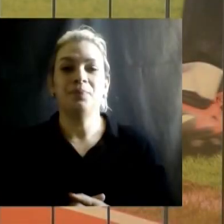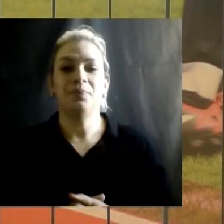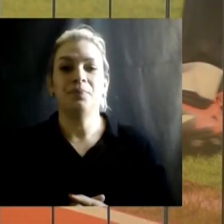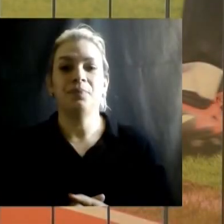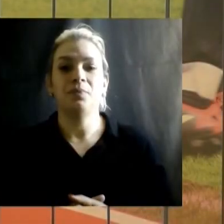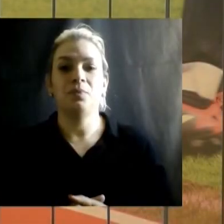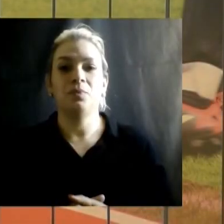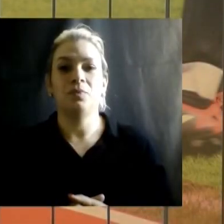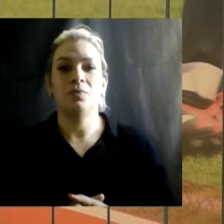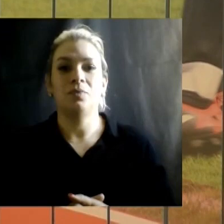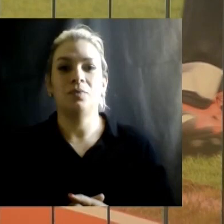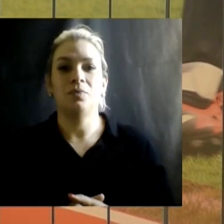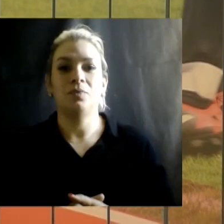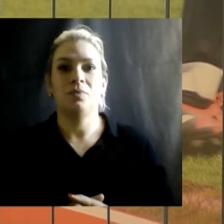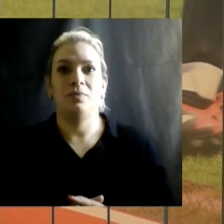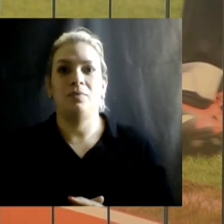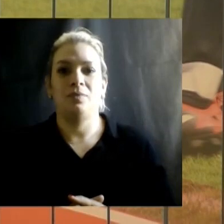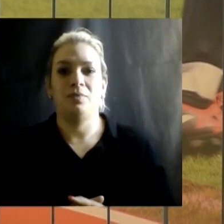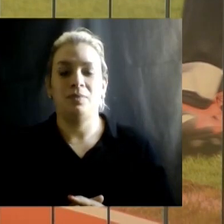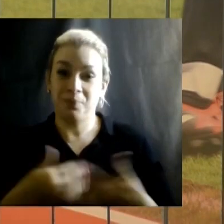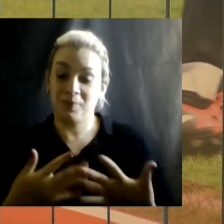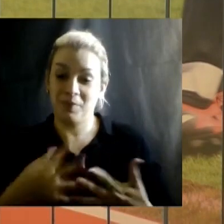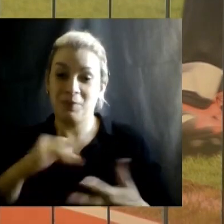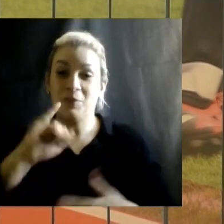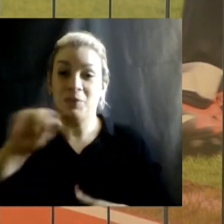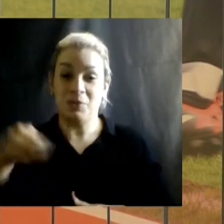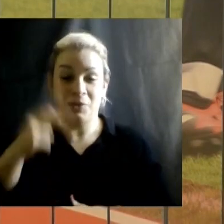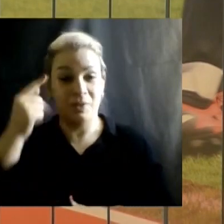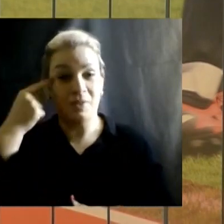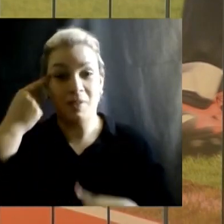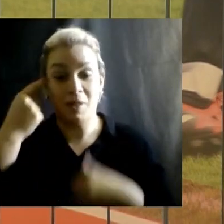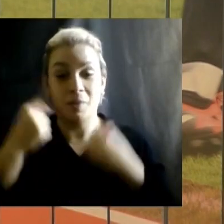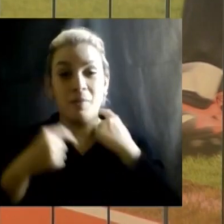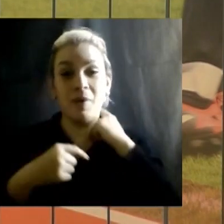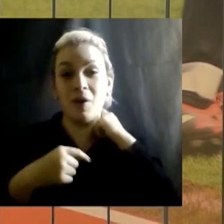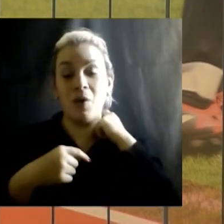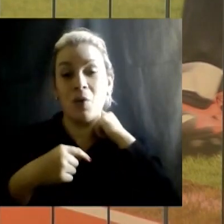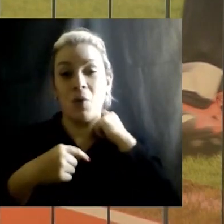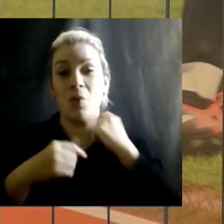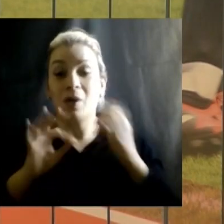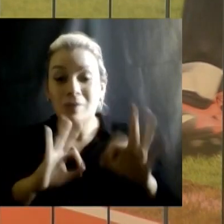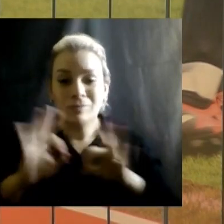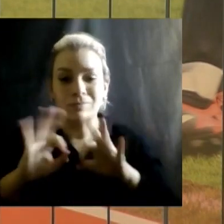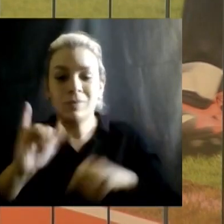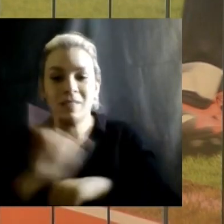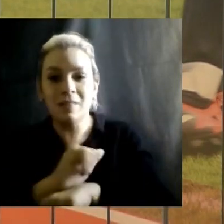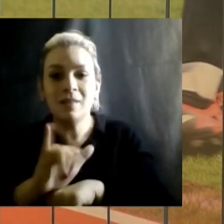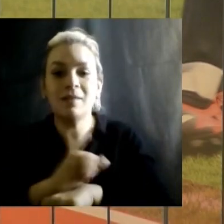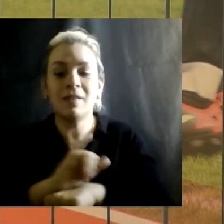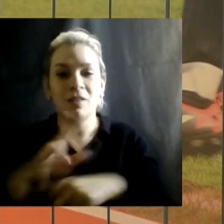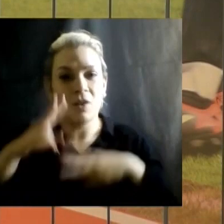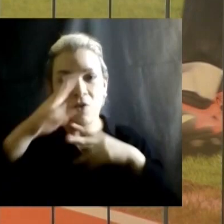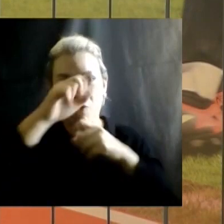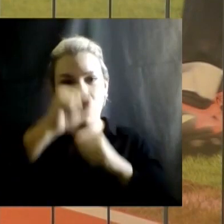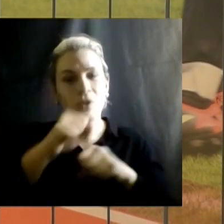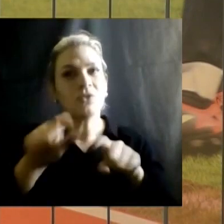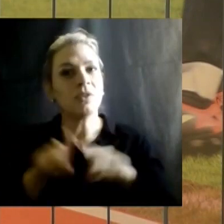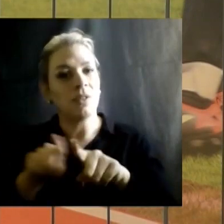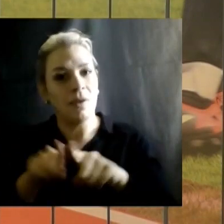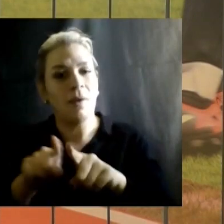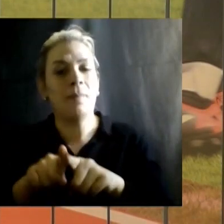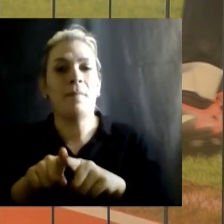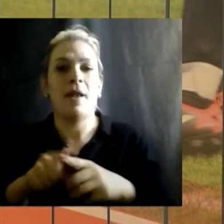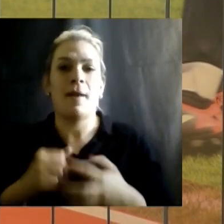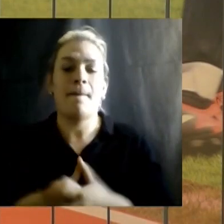O Japão, com uma aplicação tática muito forte, né? Conseguiu roubar a bola no campo de ataque, explorando o erro defensivo